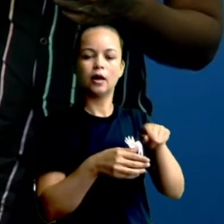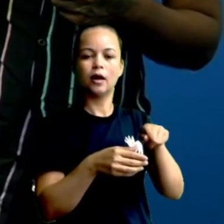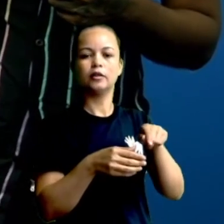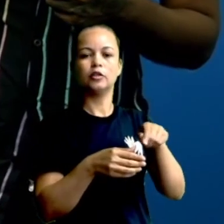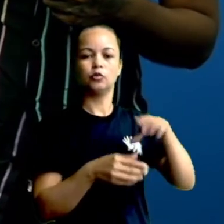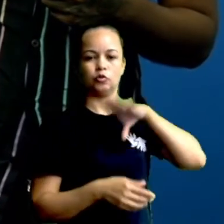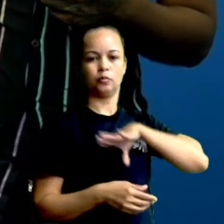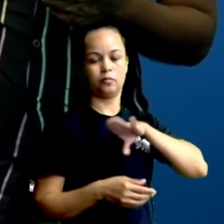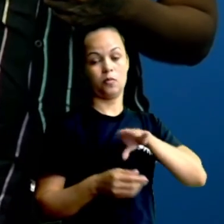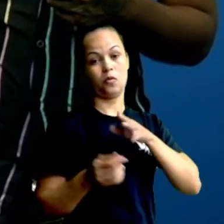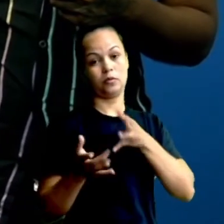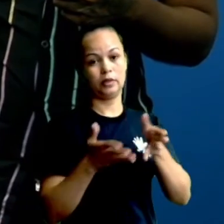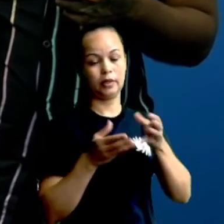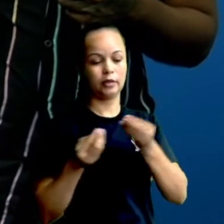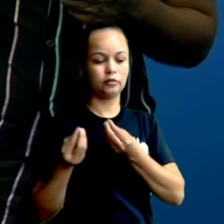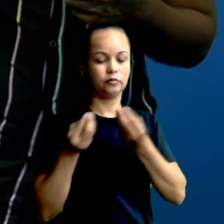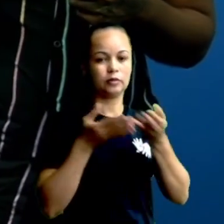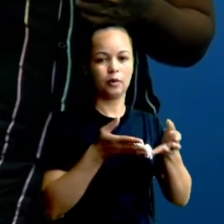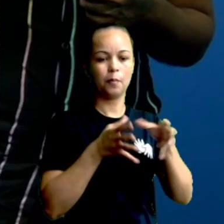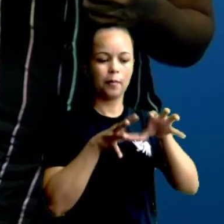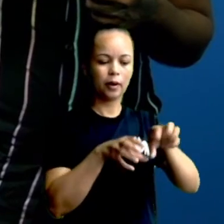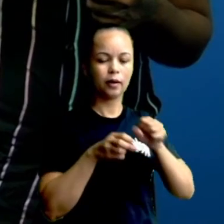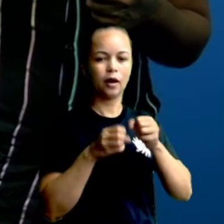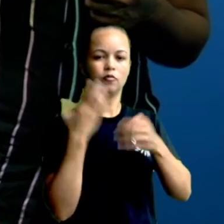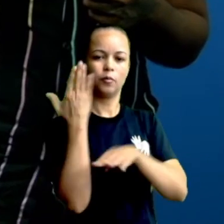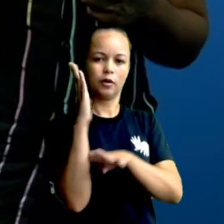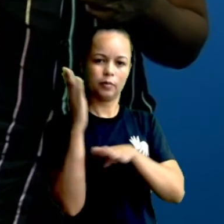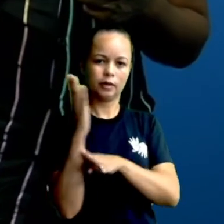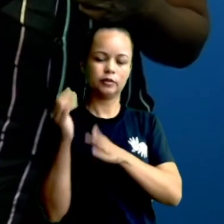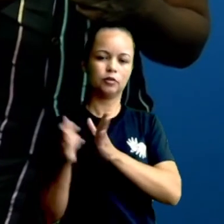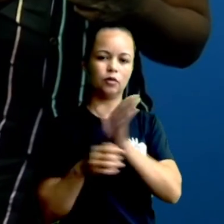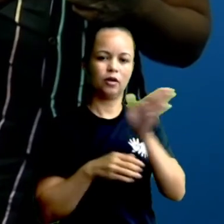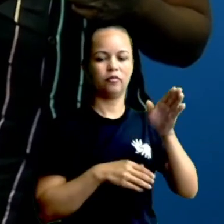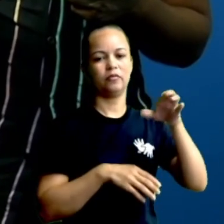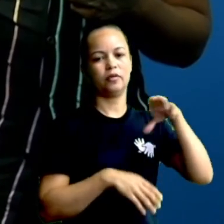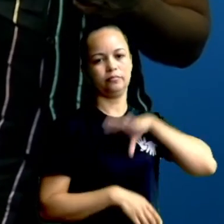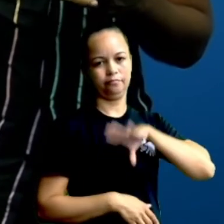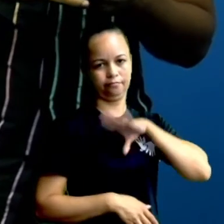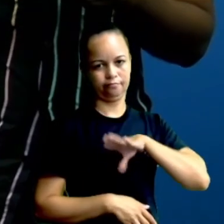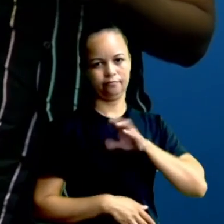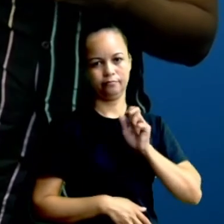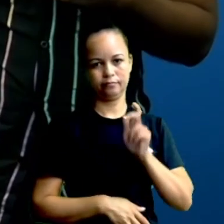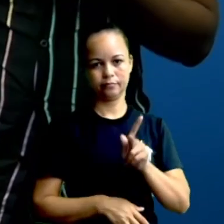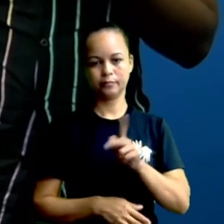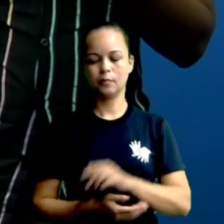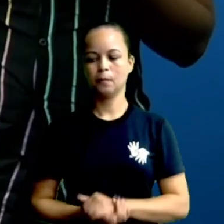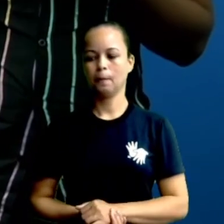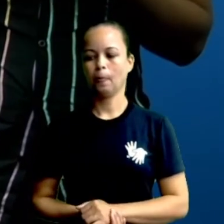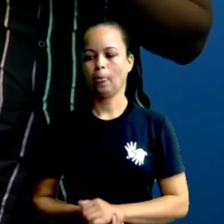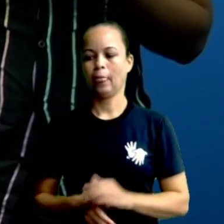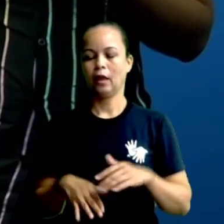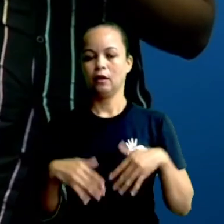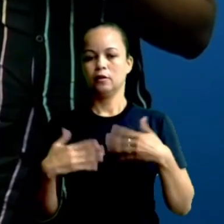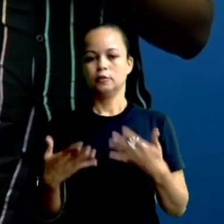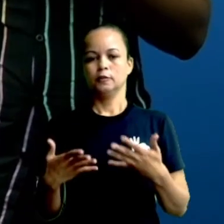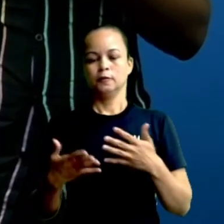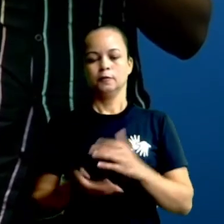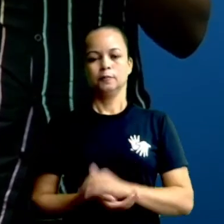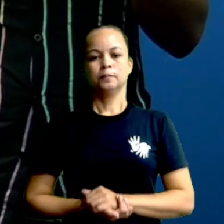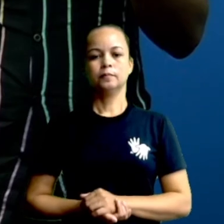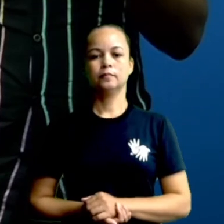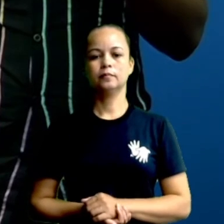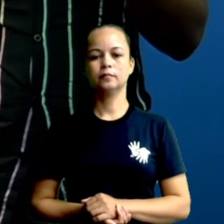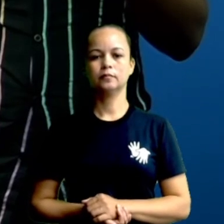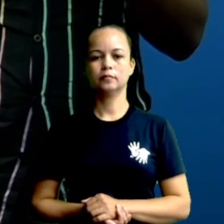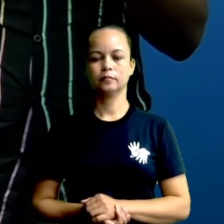os portugueses passavam por essas feitorias, pegavam o pau-brasil e levavam para Portugal, tá? E, além disso,